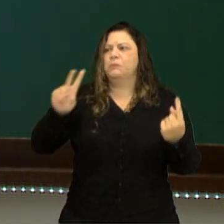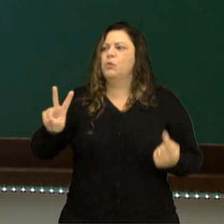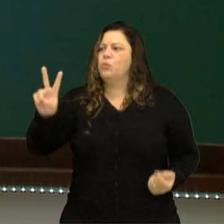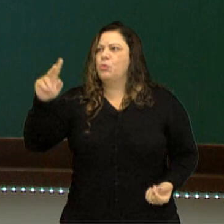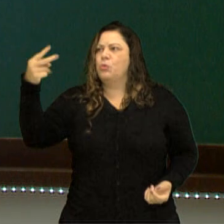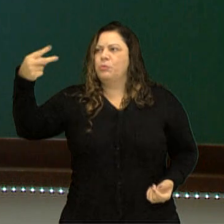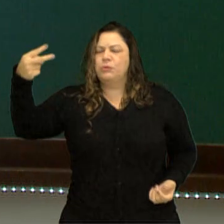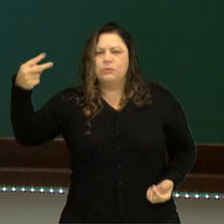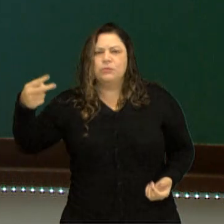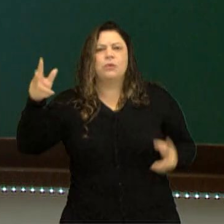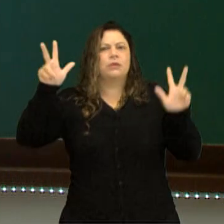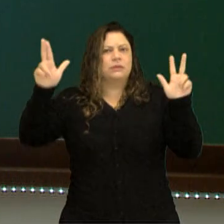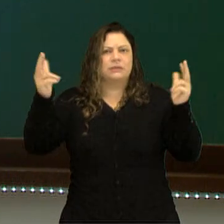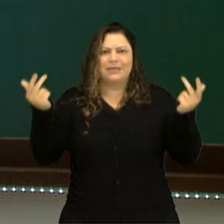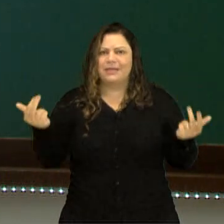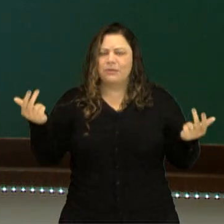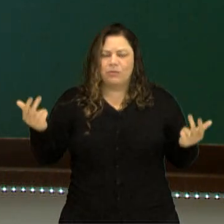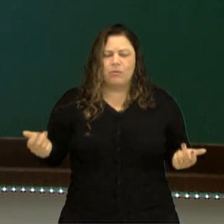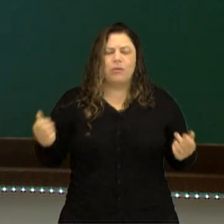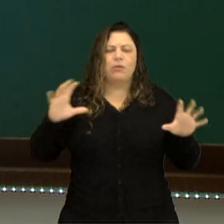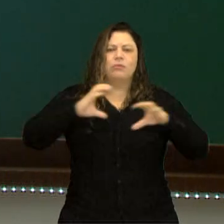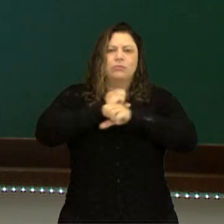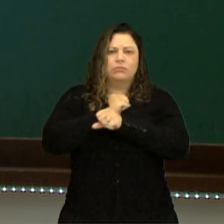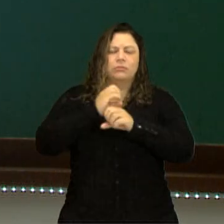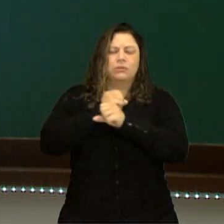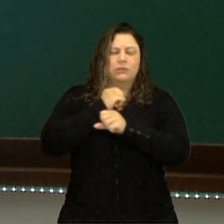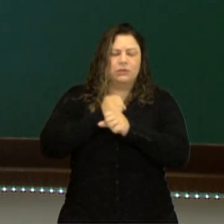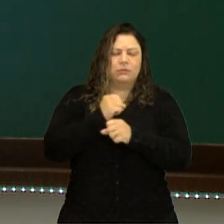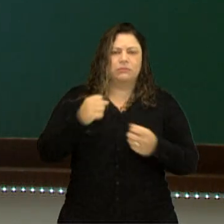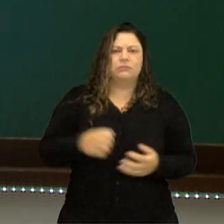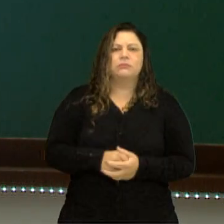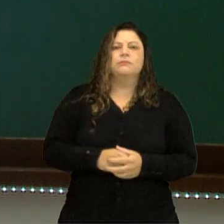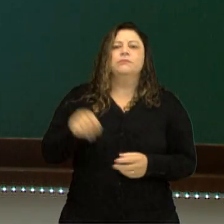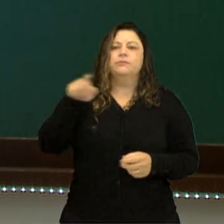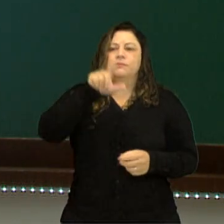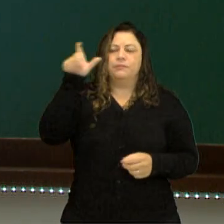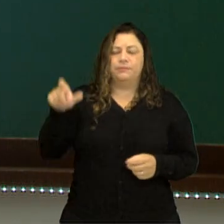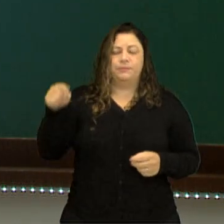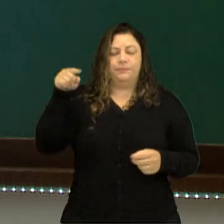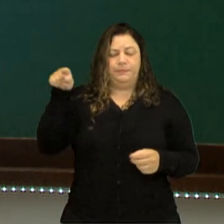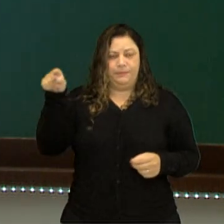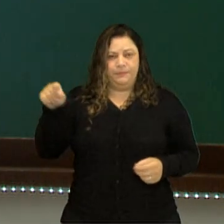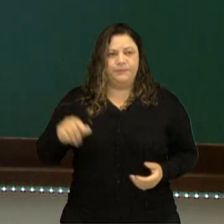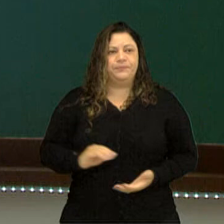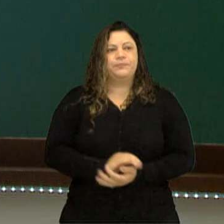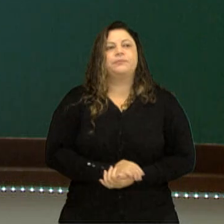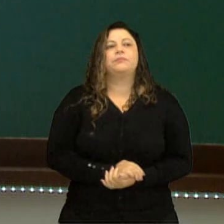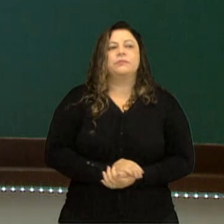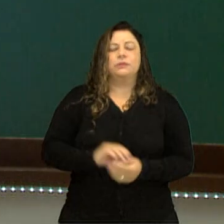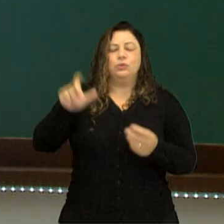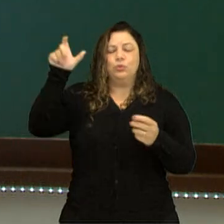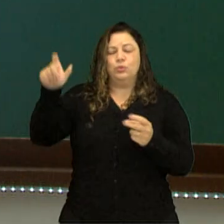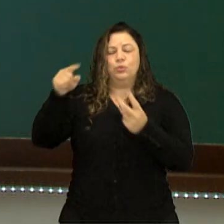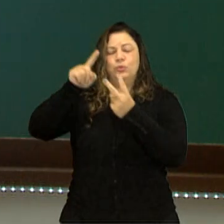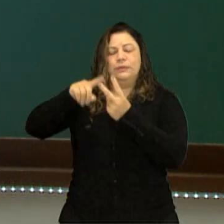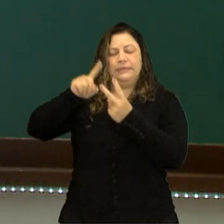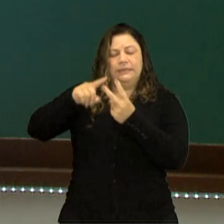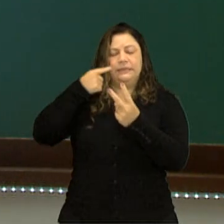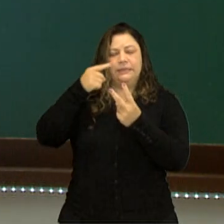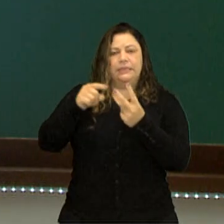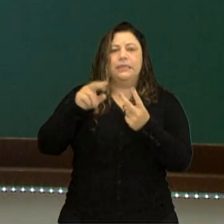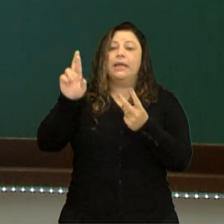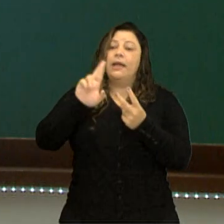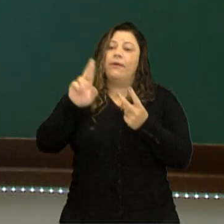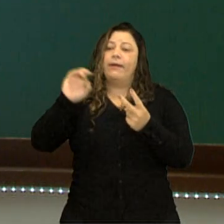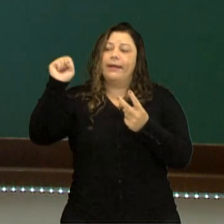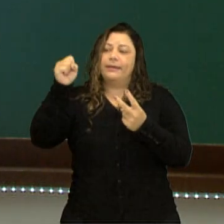é igual, então vamos calcular esse volume do segundo valor. O segundo cilindro, nós temos que o raio dele é